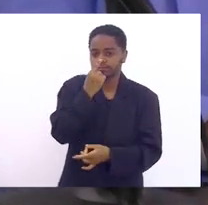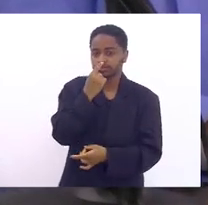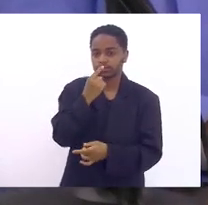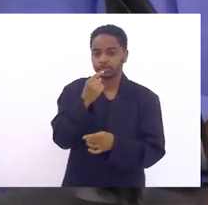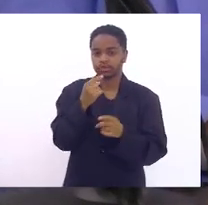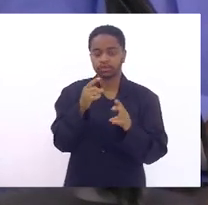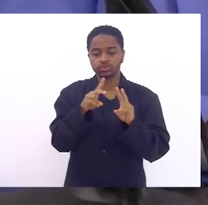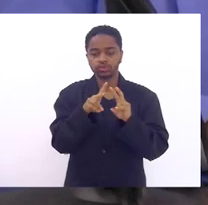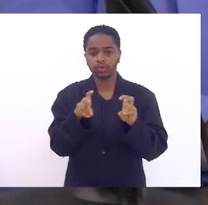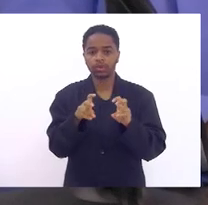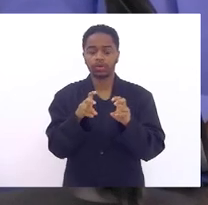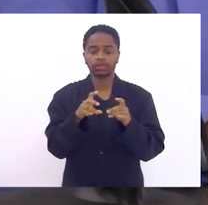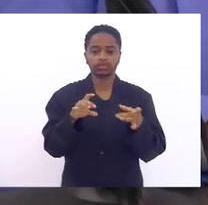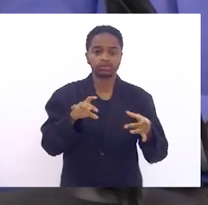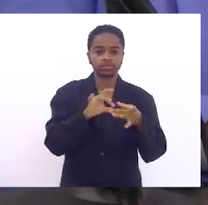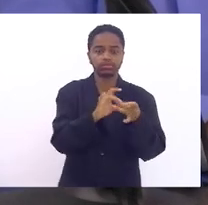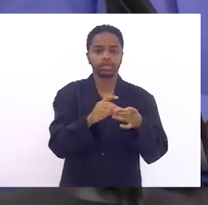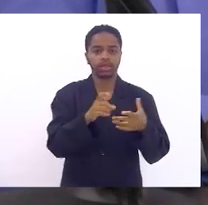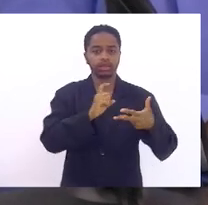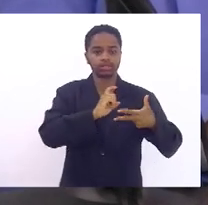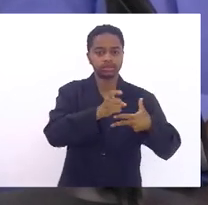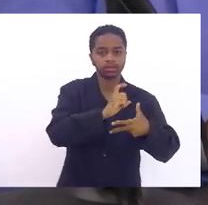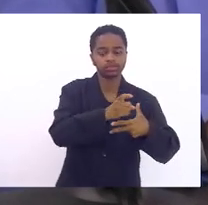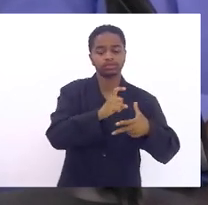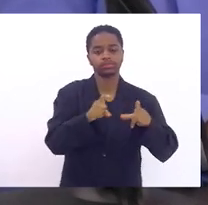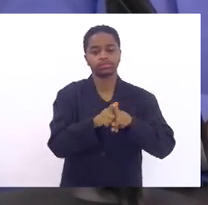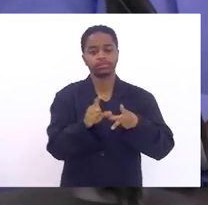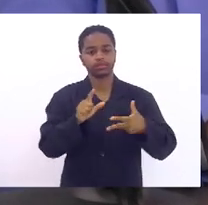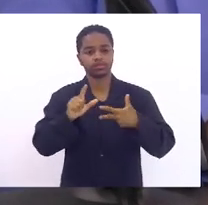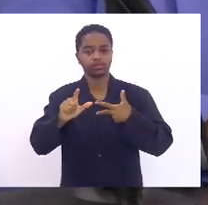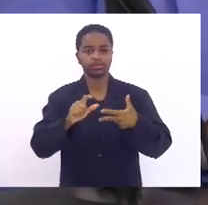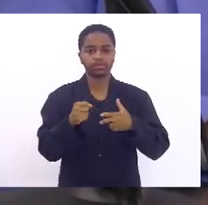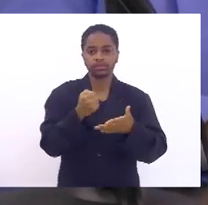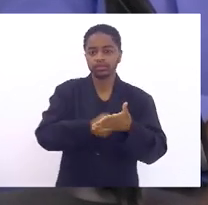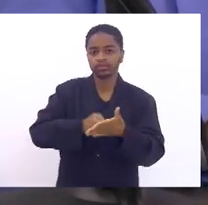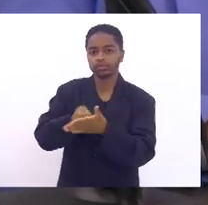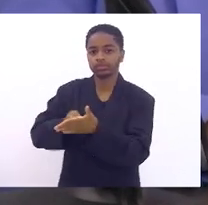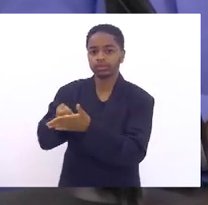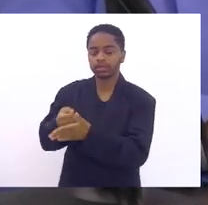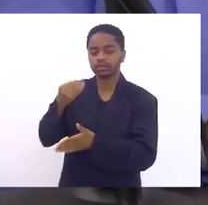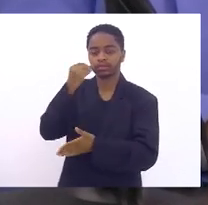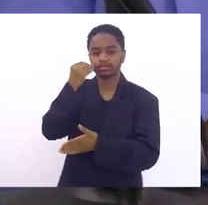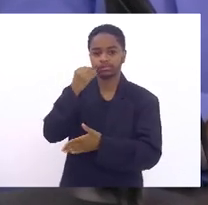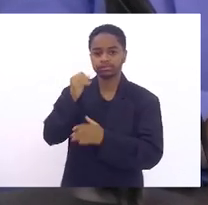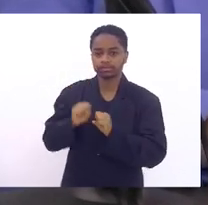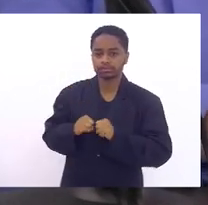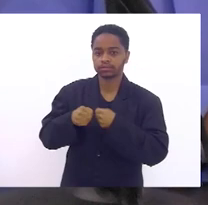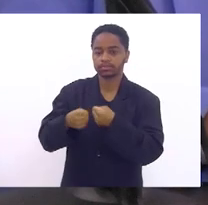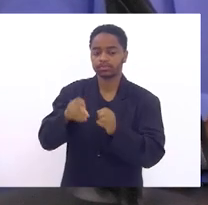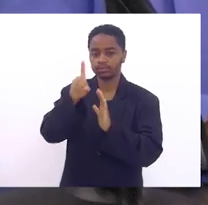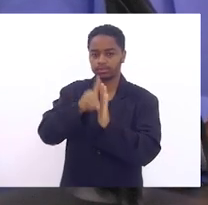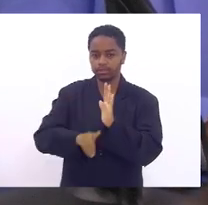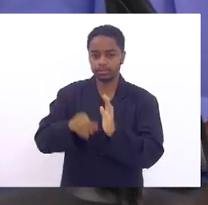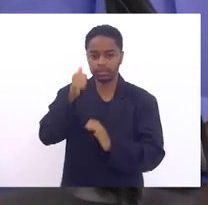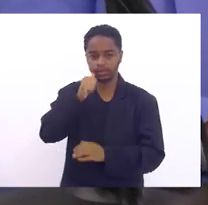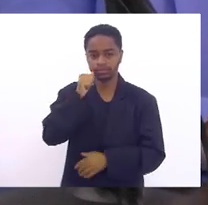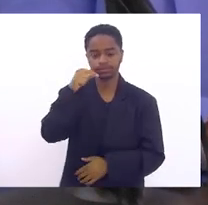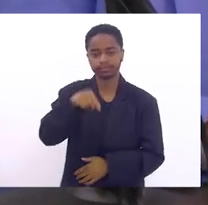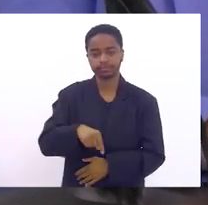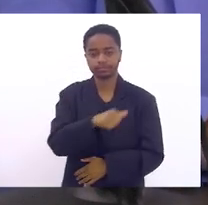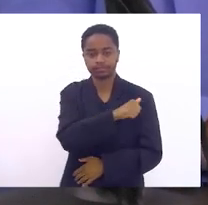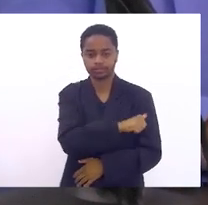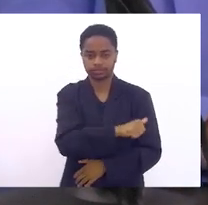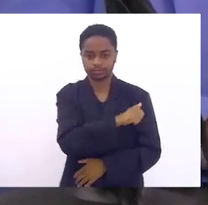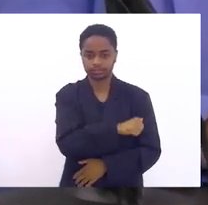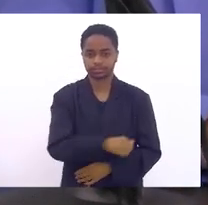executivo legislativo nessa Luta pelo Direito das nossas mulheres pelas mulheres do Estado do Rio de